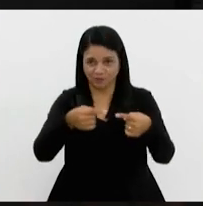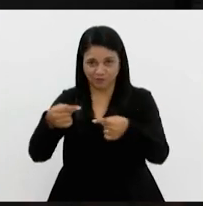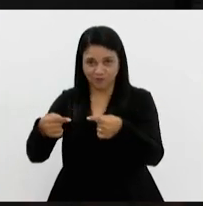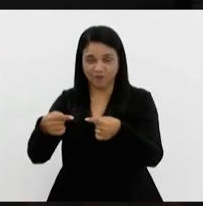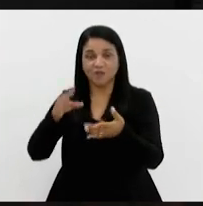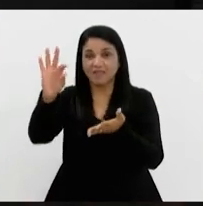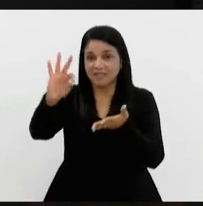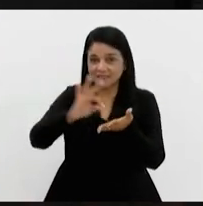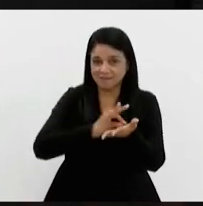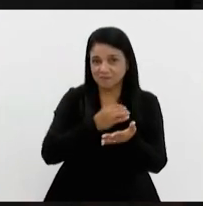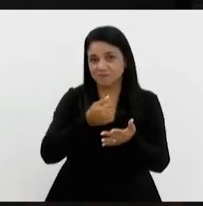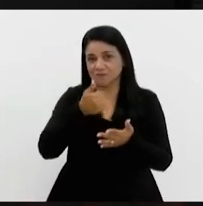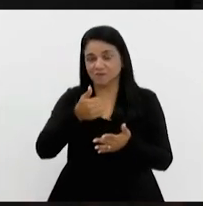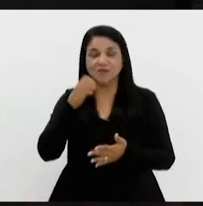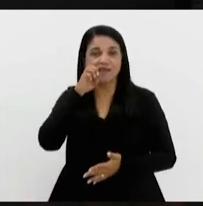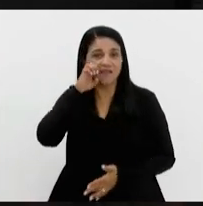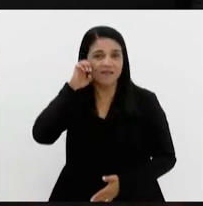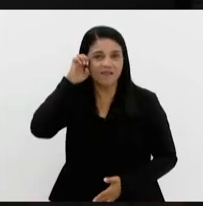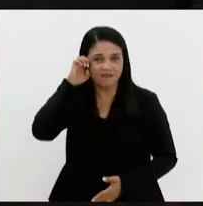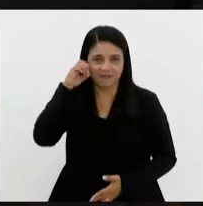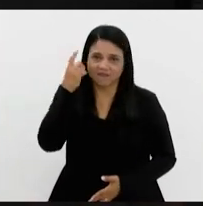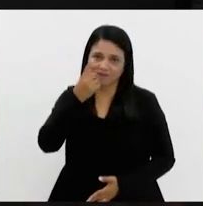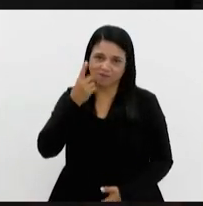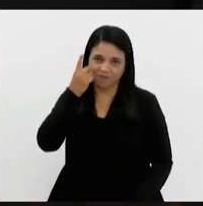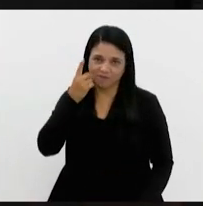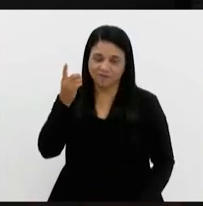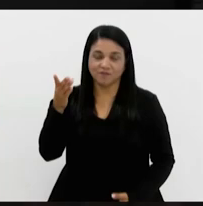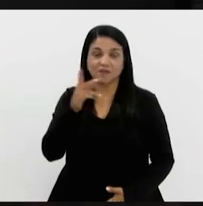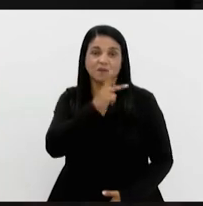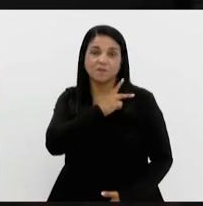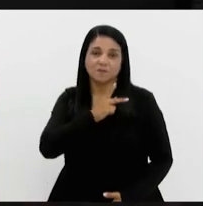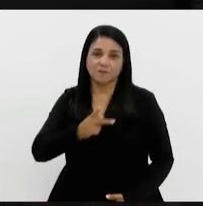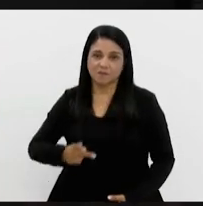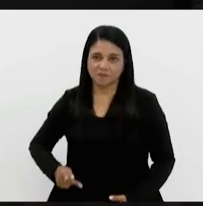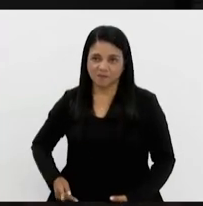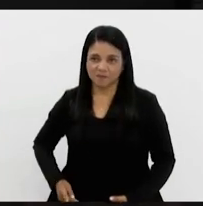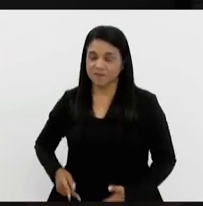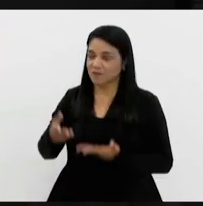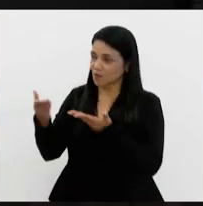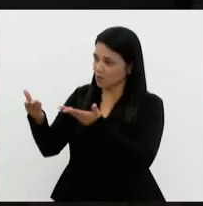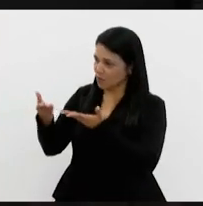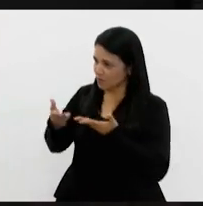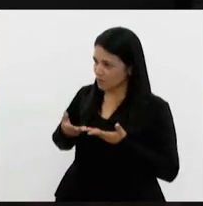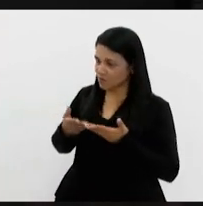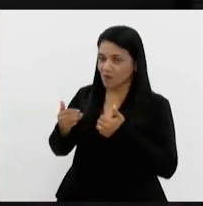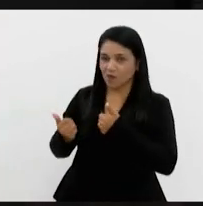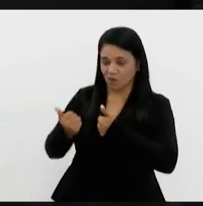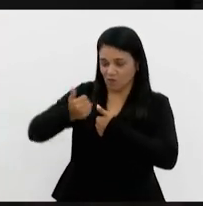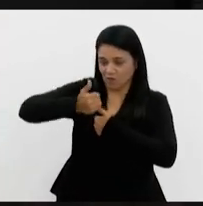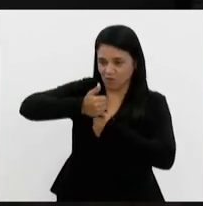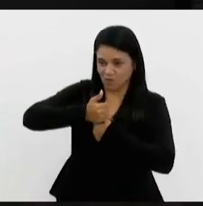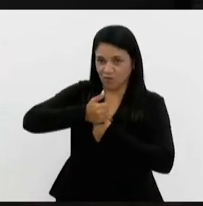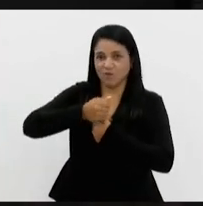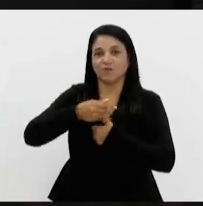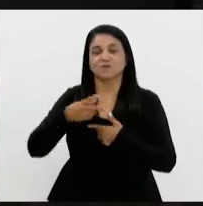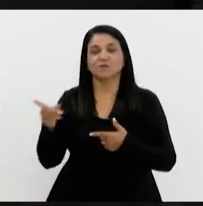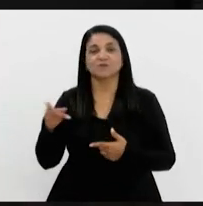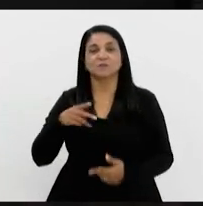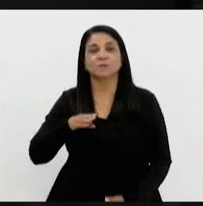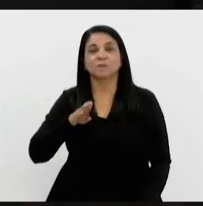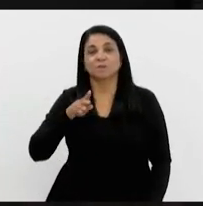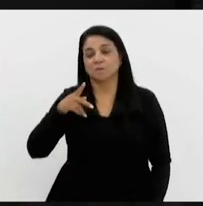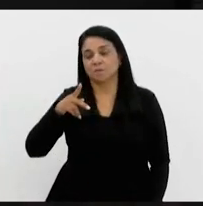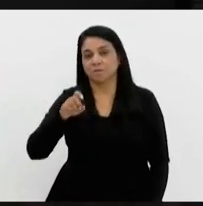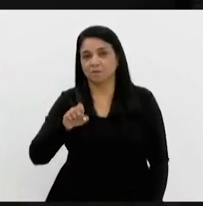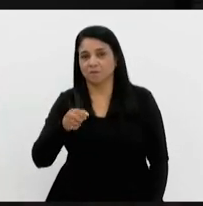inscrito, deputada Élica Takimoto. A presidência convida o vice-presidente Pedro Brazão para a